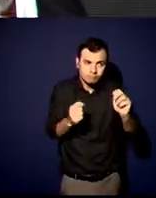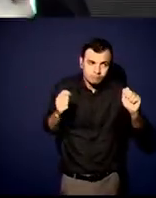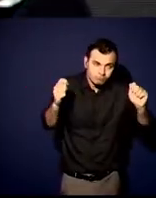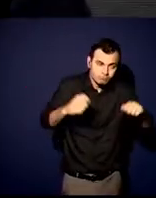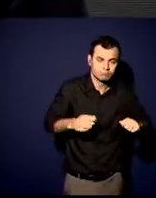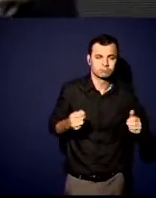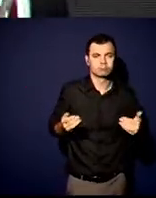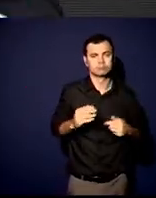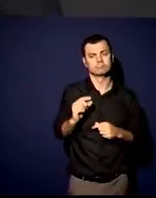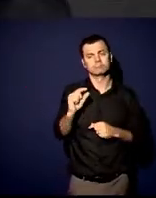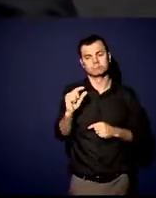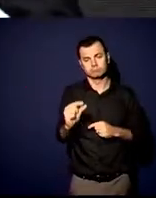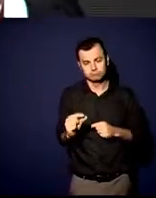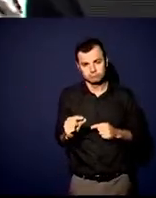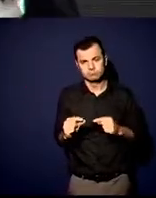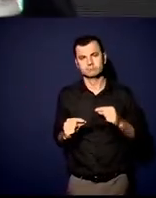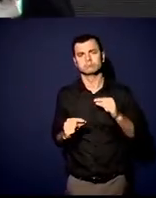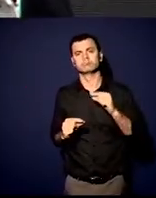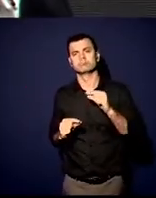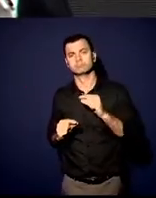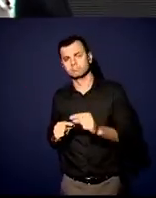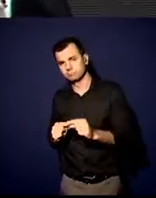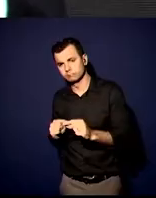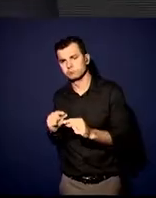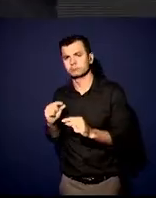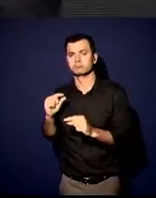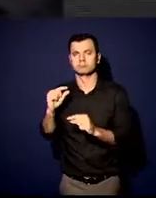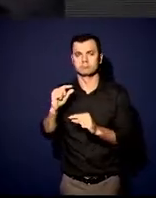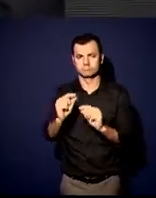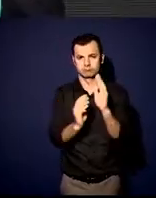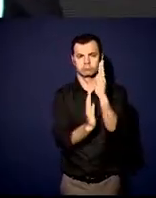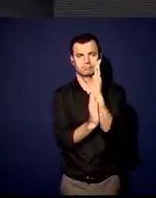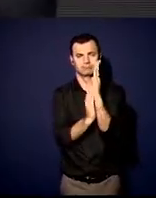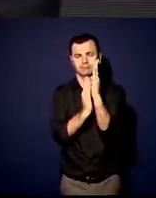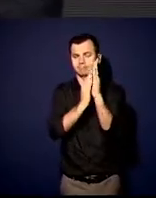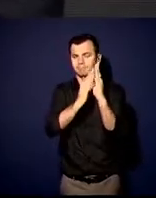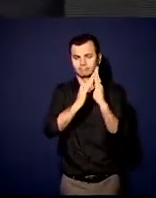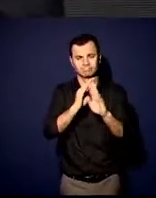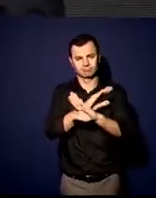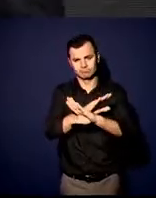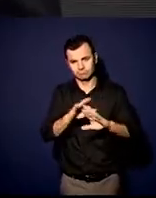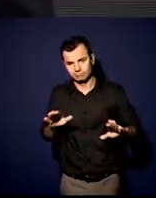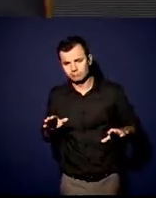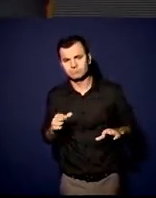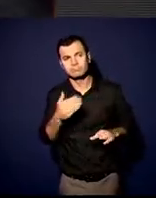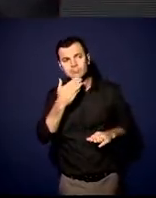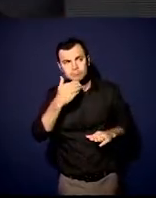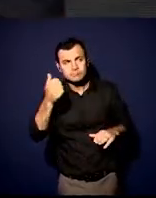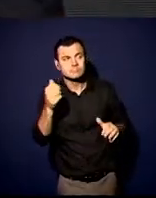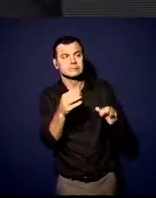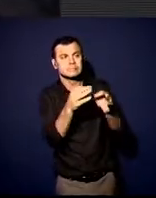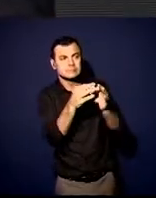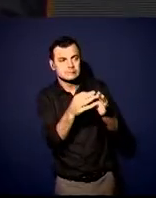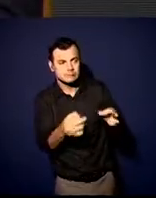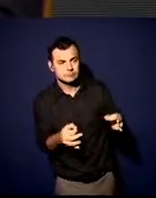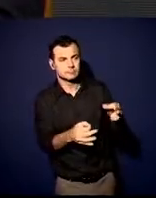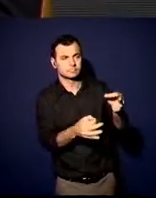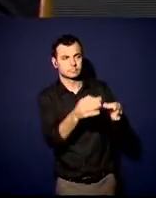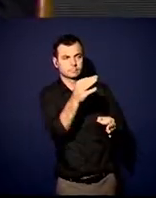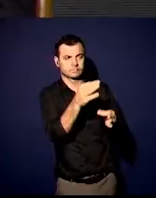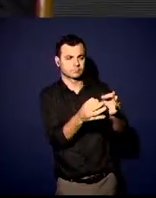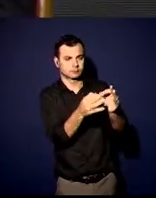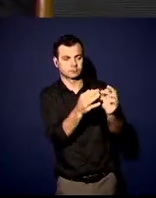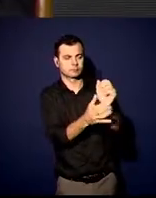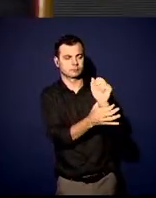o que nós conseguimos avançar para desburocratizar para simplificar para dar mais segurança jurídica para